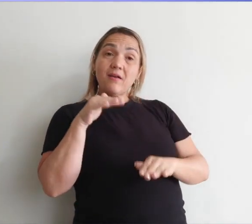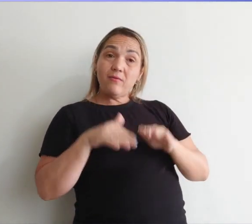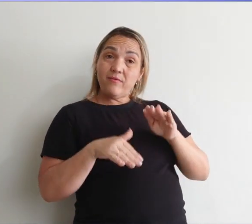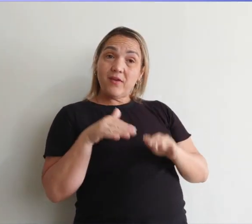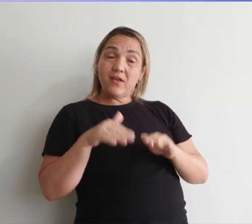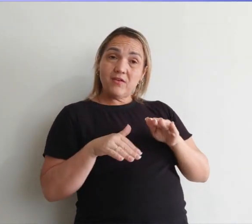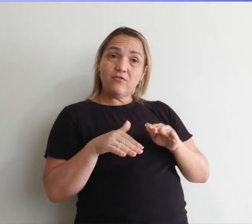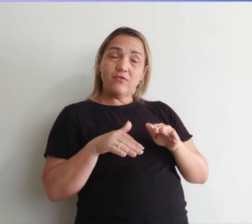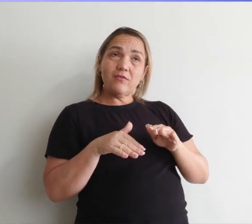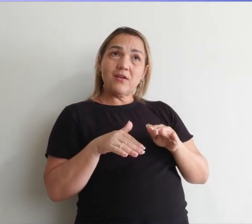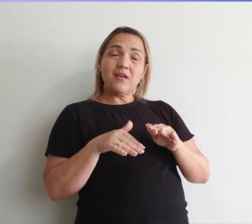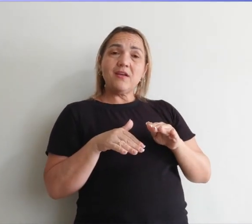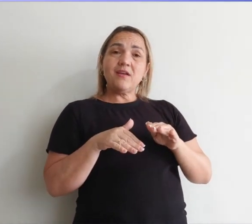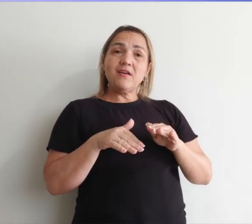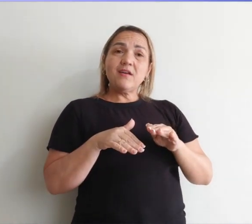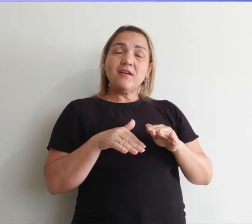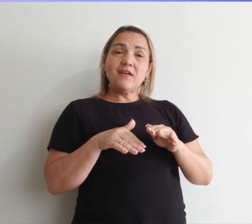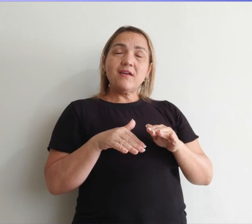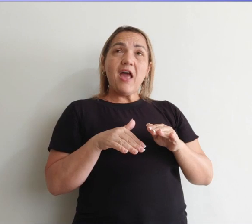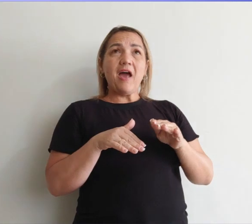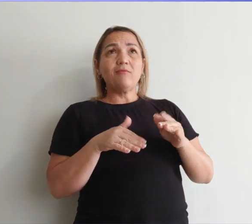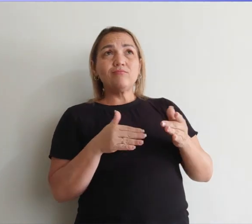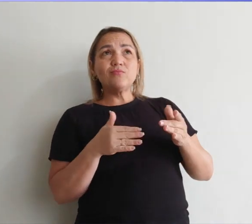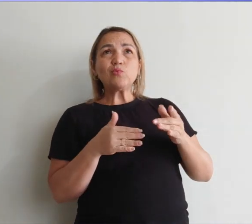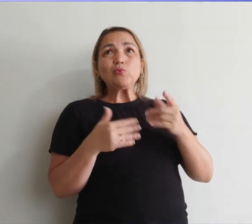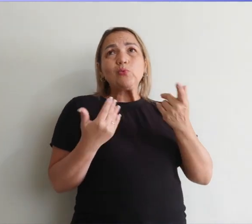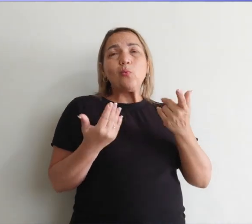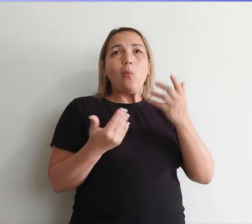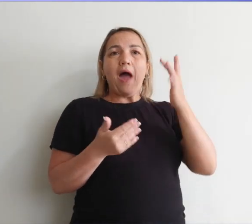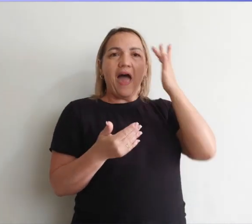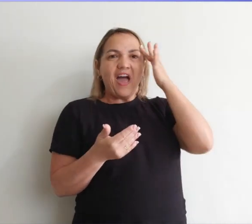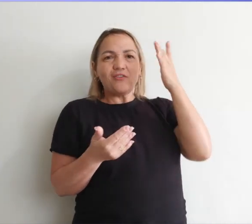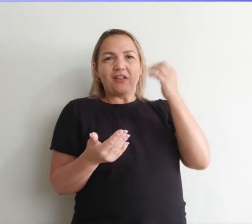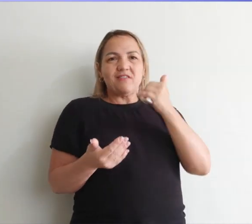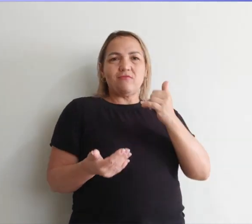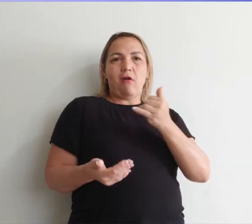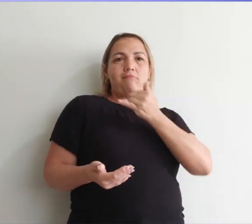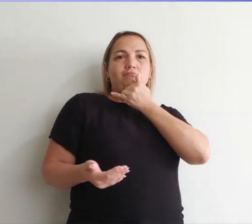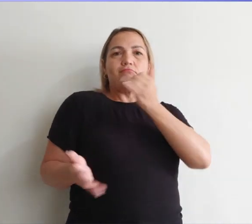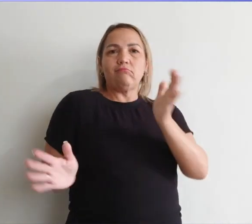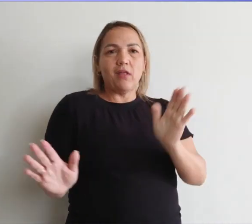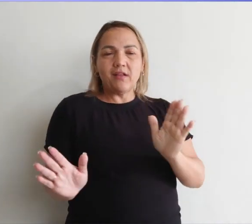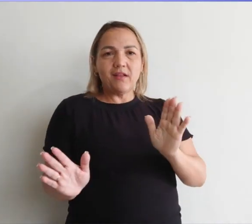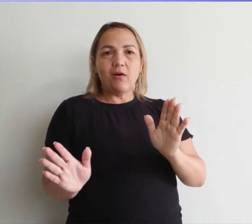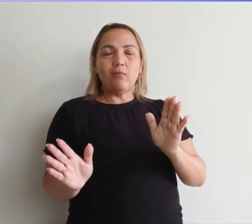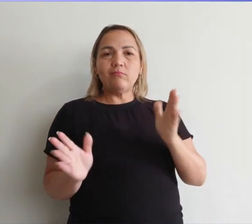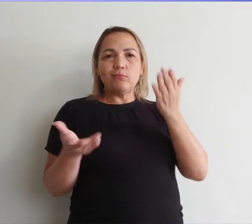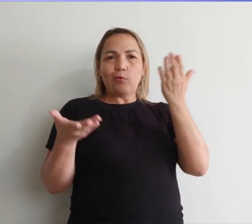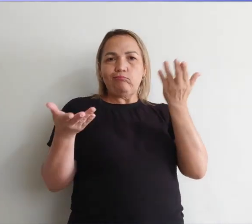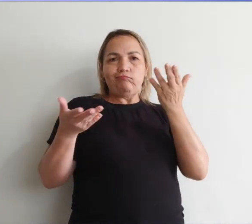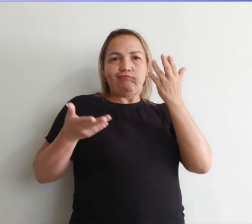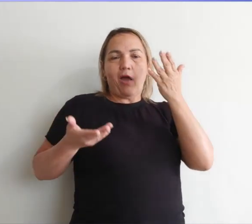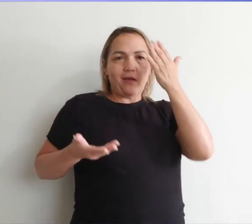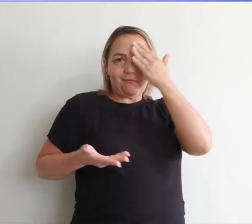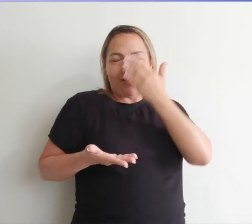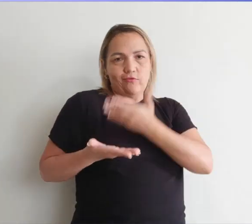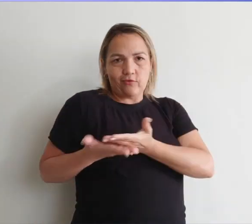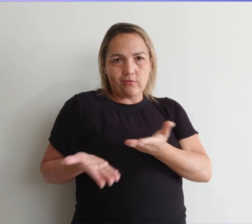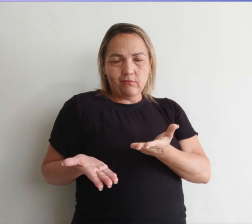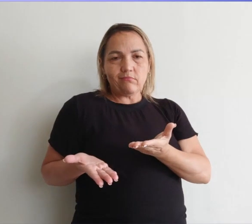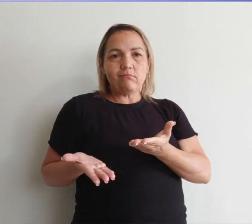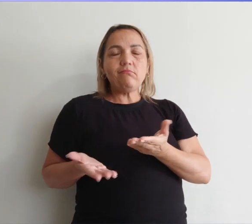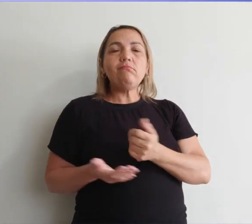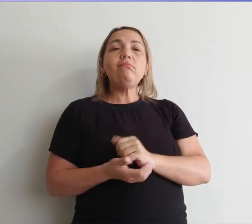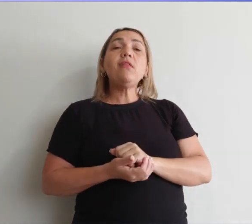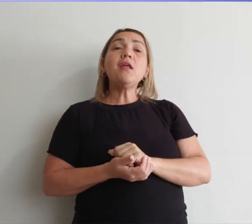talvez não tenha aquela, eu não acredito em coincidências, né? Não acredito é ótimo, né? Eu não vejo coincidências, né?